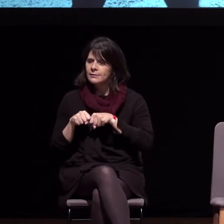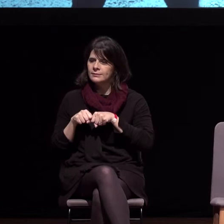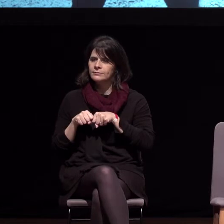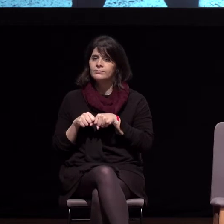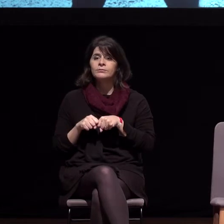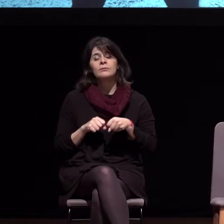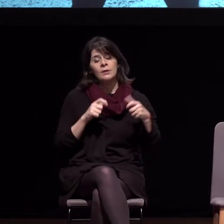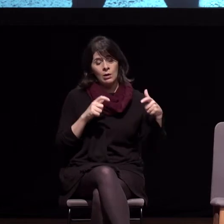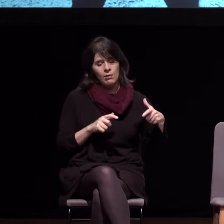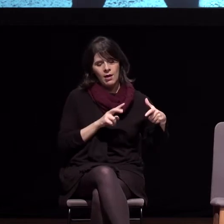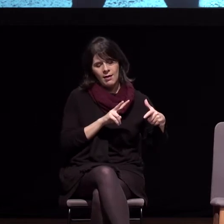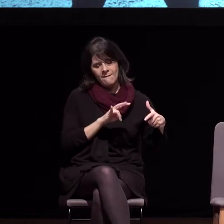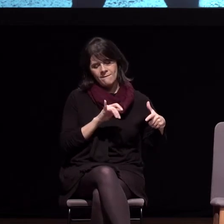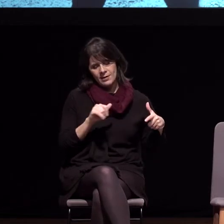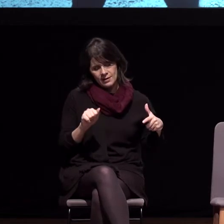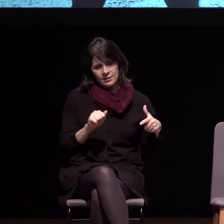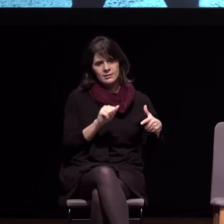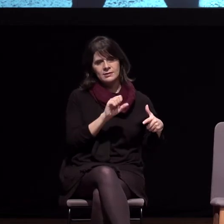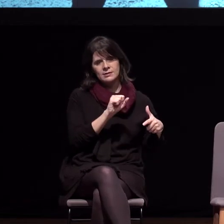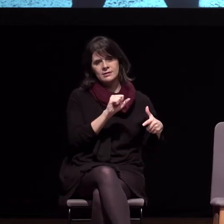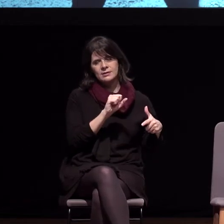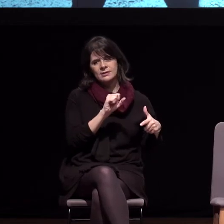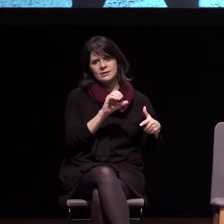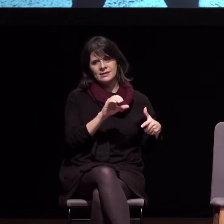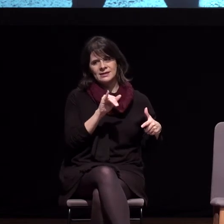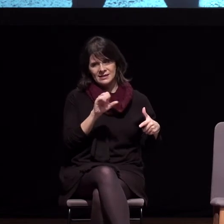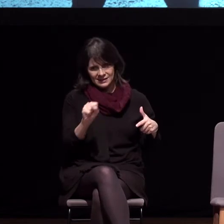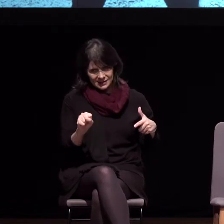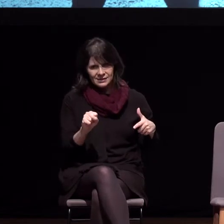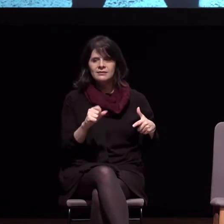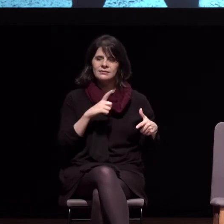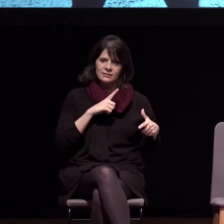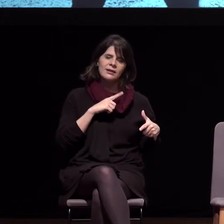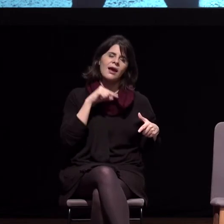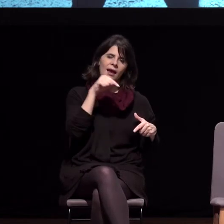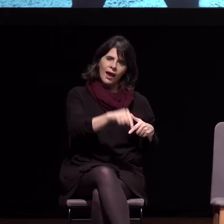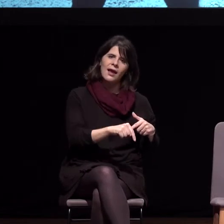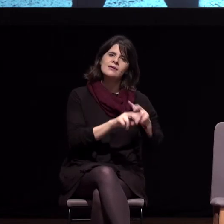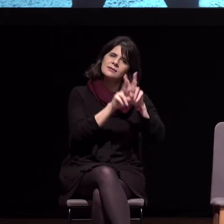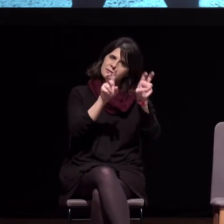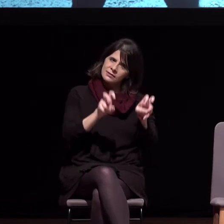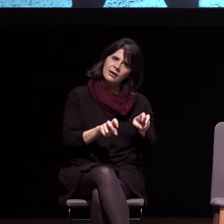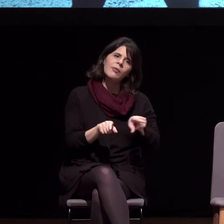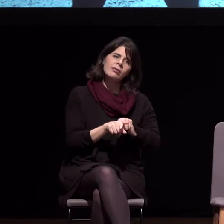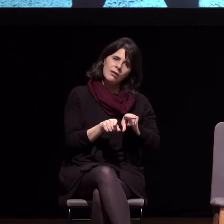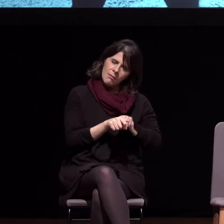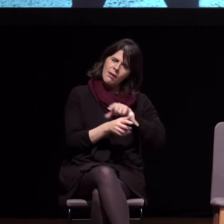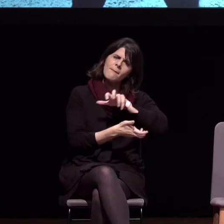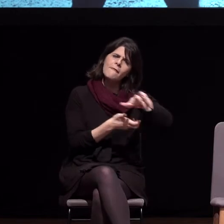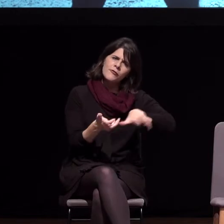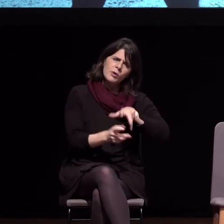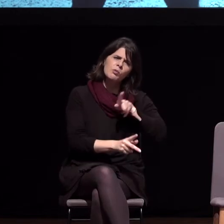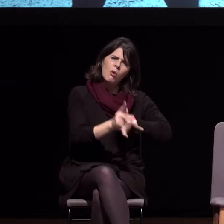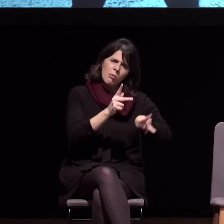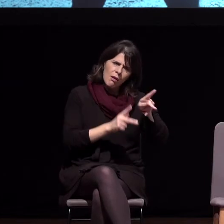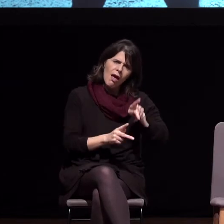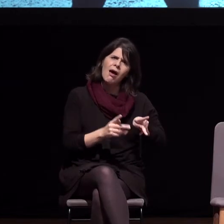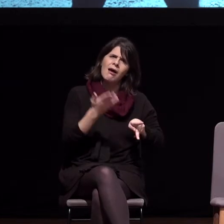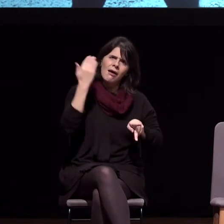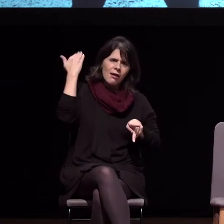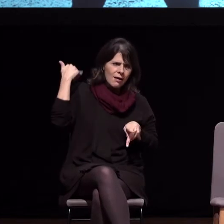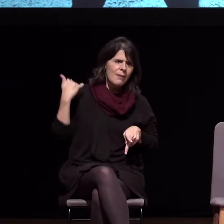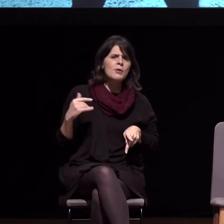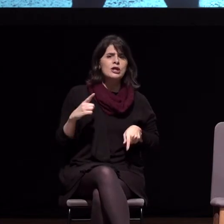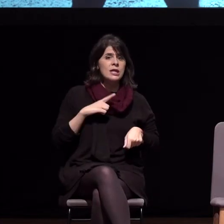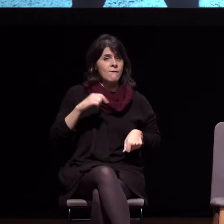pouco dessa história. Na década de 60, 70, os movimentos populares ali na região foram muito fortes, chefiados, capitaneados